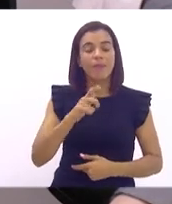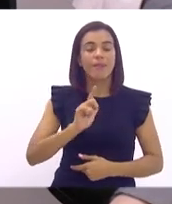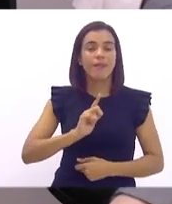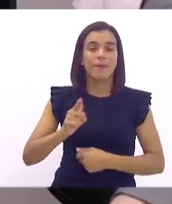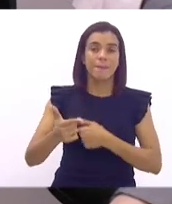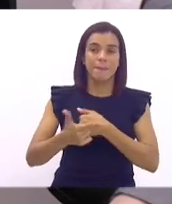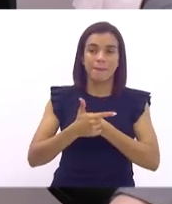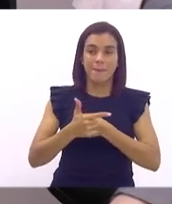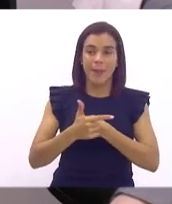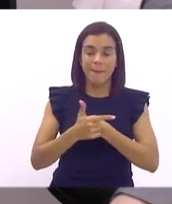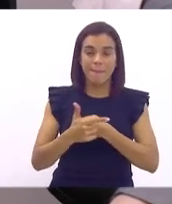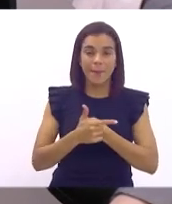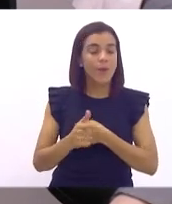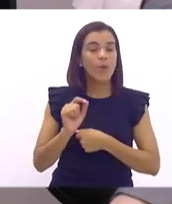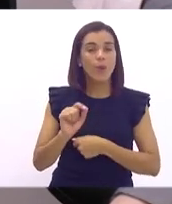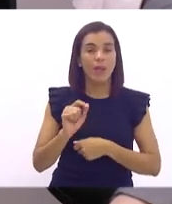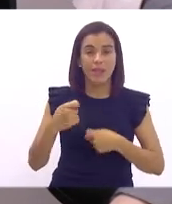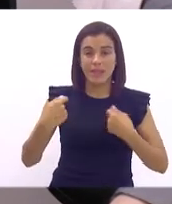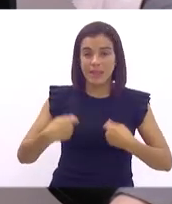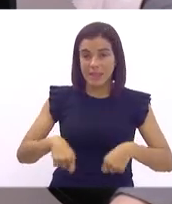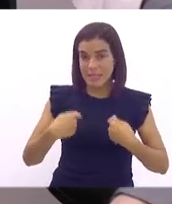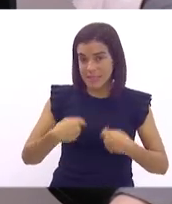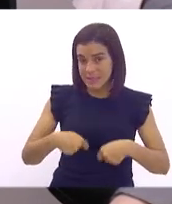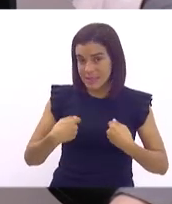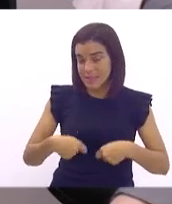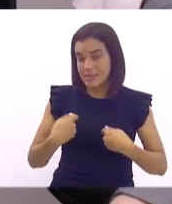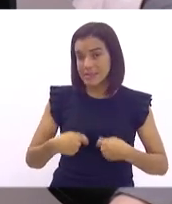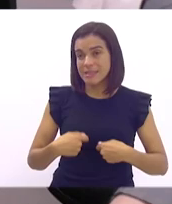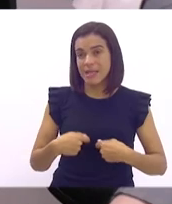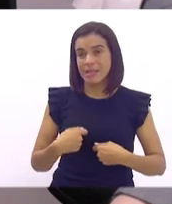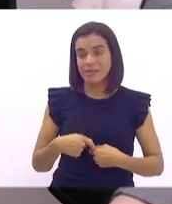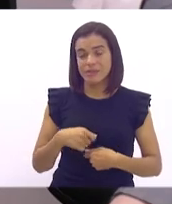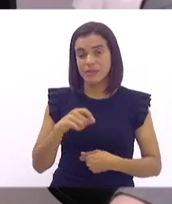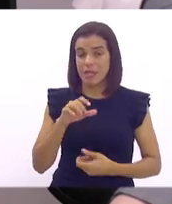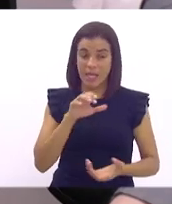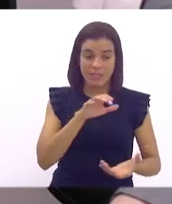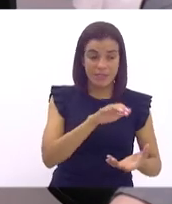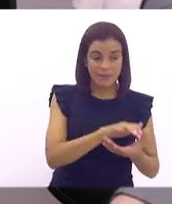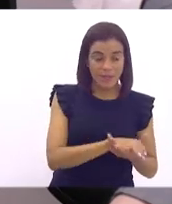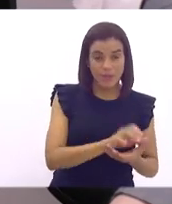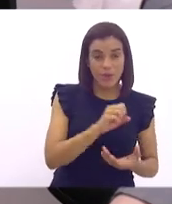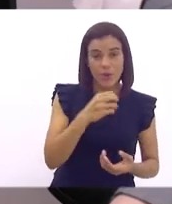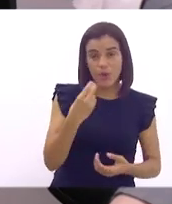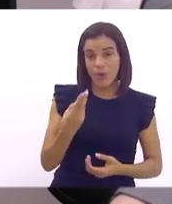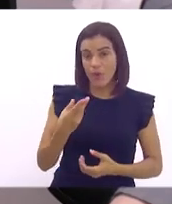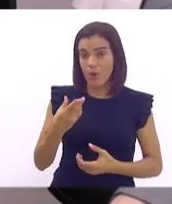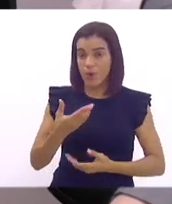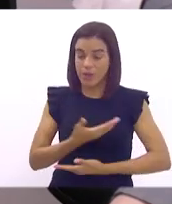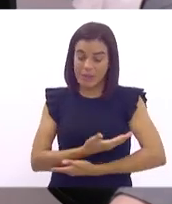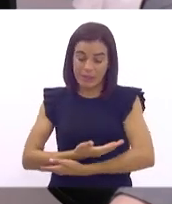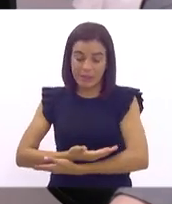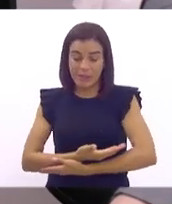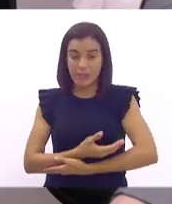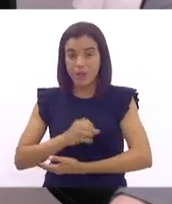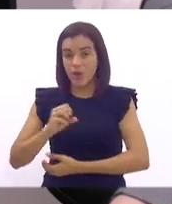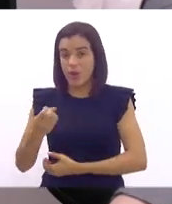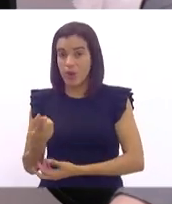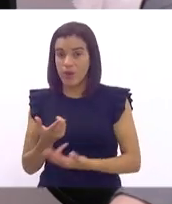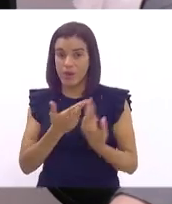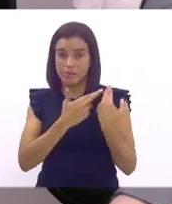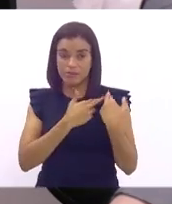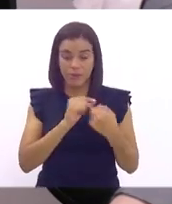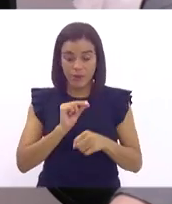a necessidade para ser completa, tanto do casamento, quanto da maternidade, quanto a responsabilidade